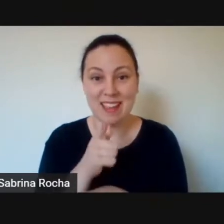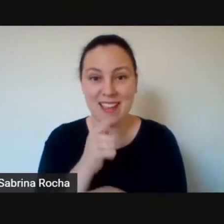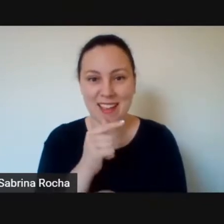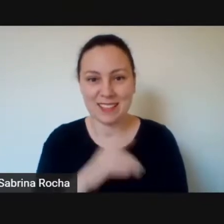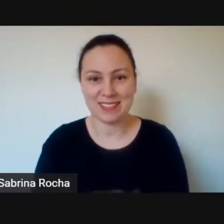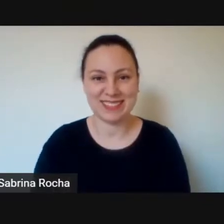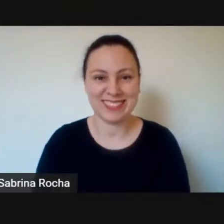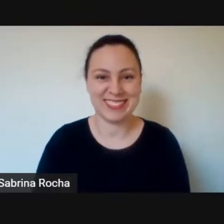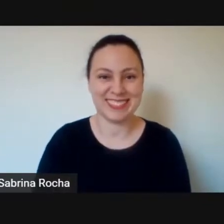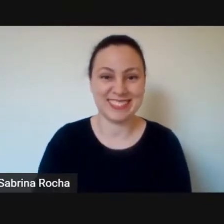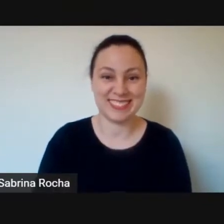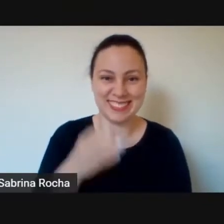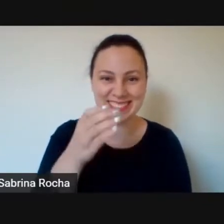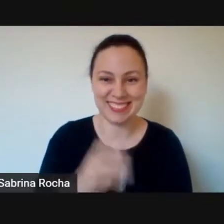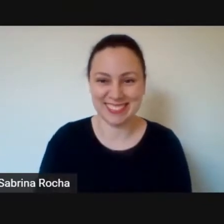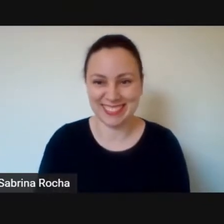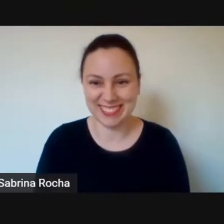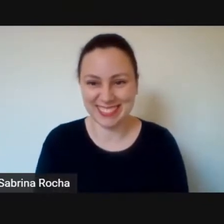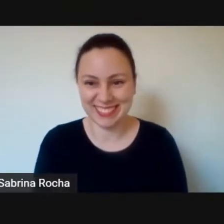Sabrina.